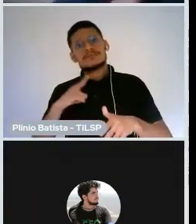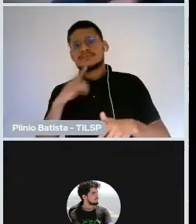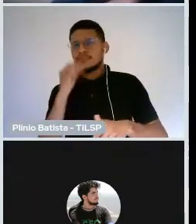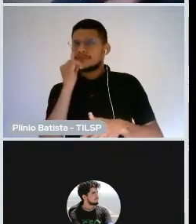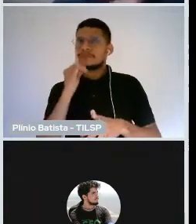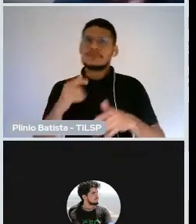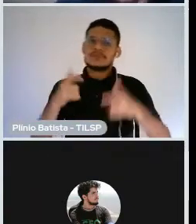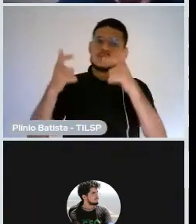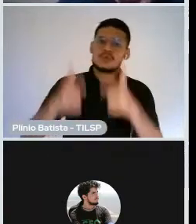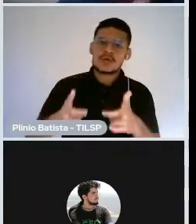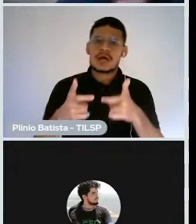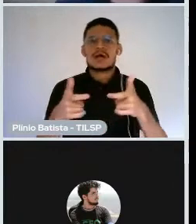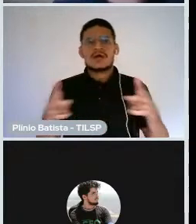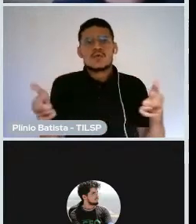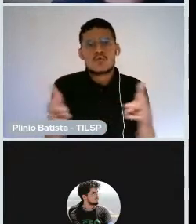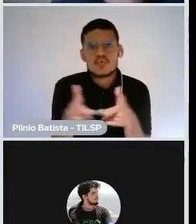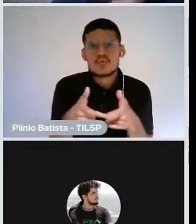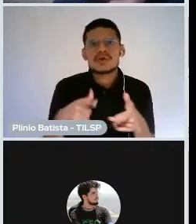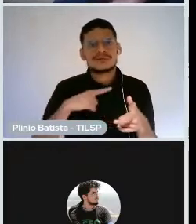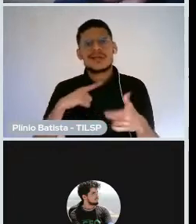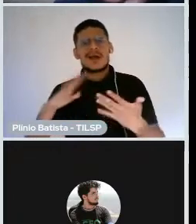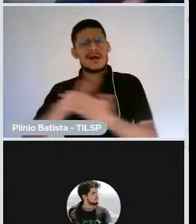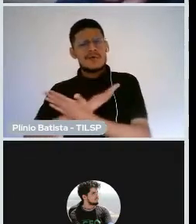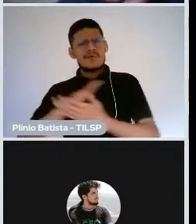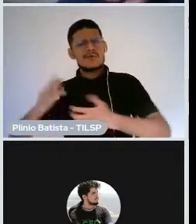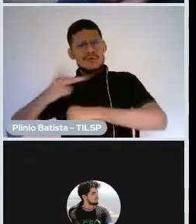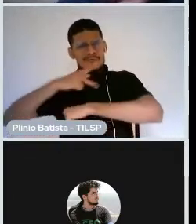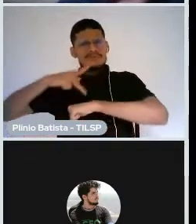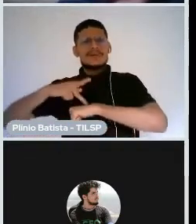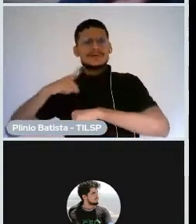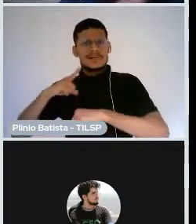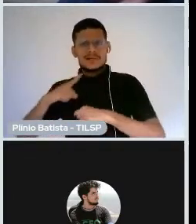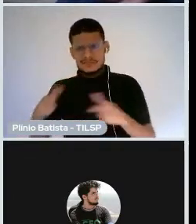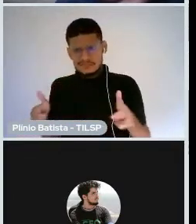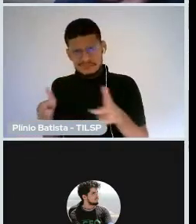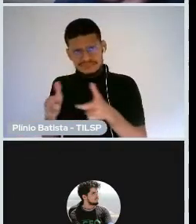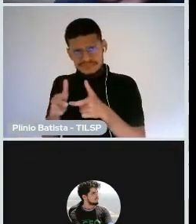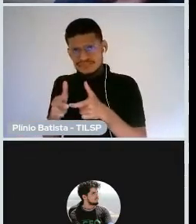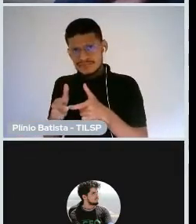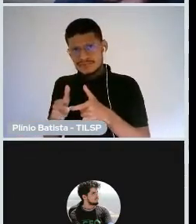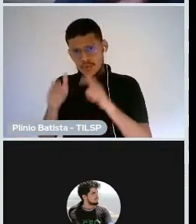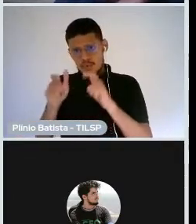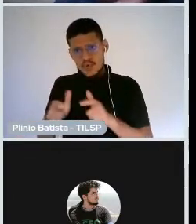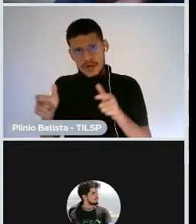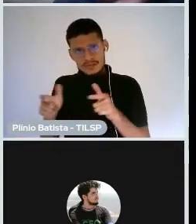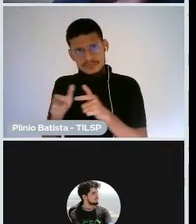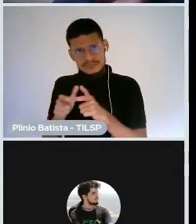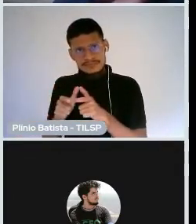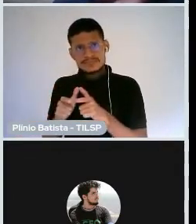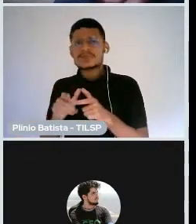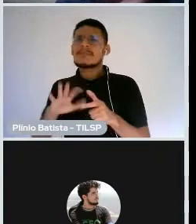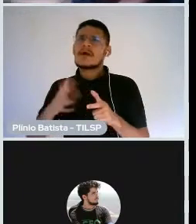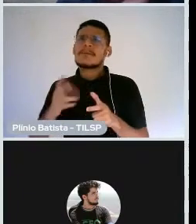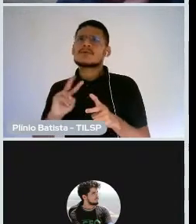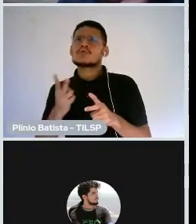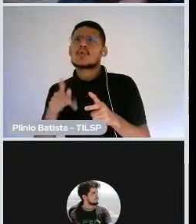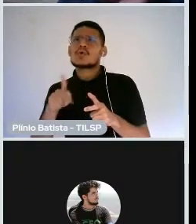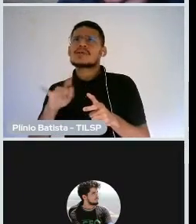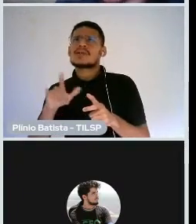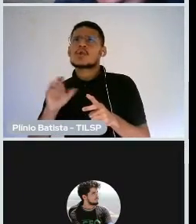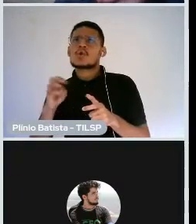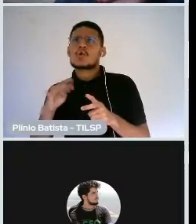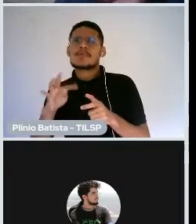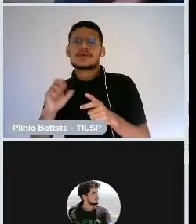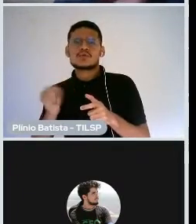Singapura, Vaticano e Malta, a gente tem uma área pequena ali, de quilômetros, tá? 2, menos do que